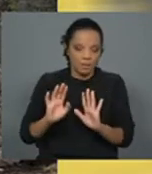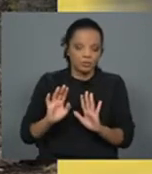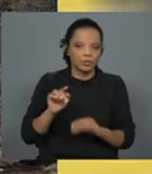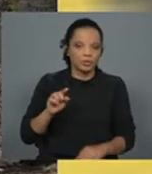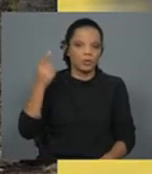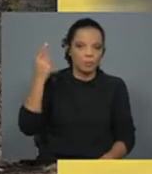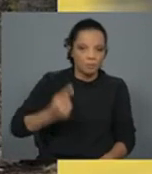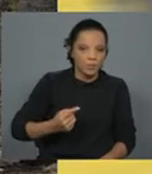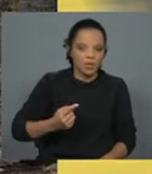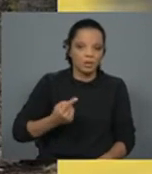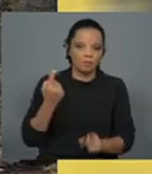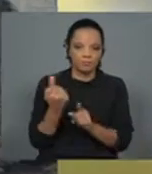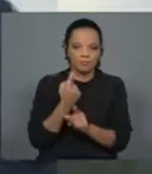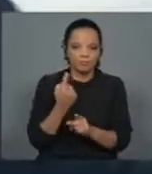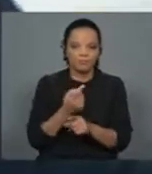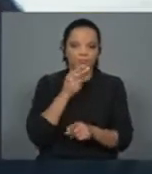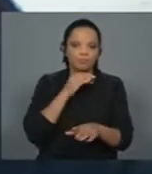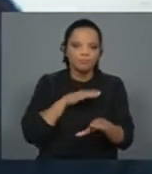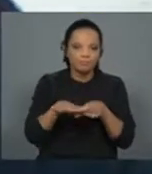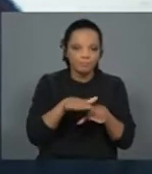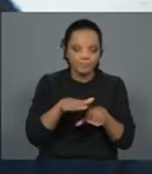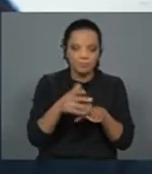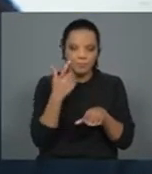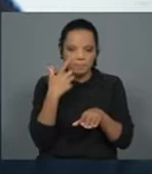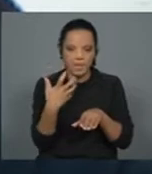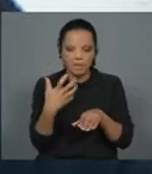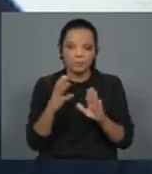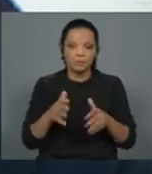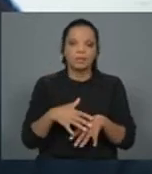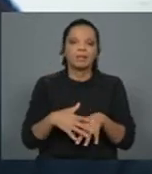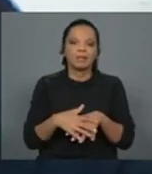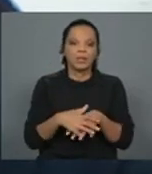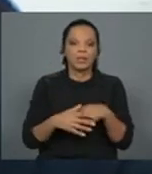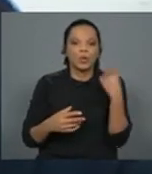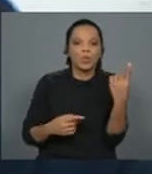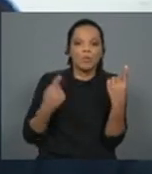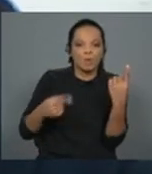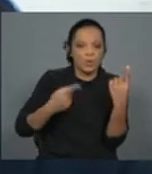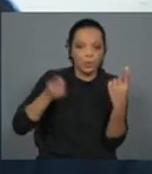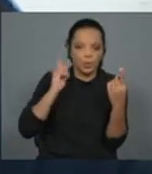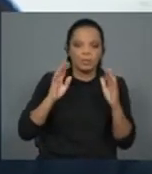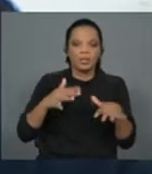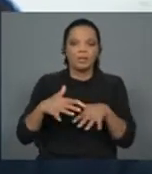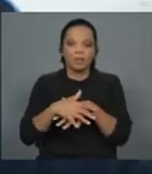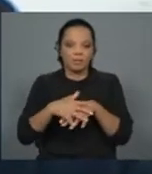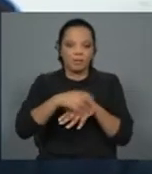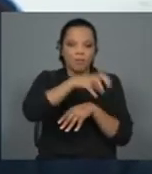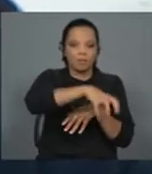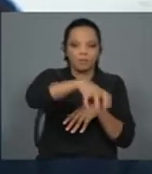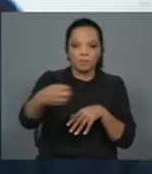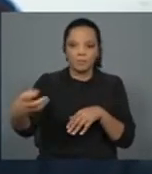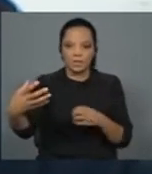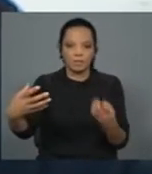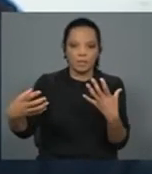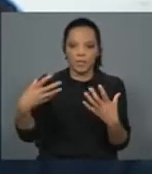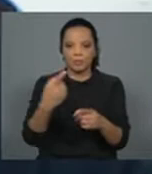a utilização de instrumentos, dos sismógrafos, implica uma rede, portanto, não basta ter um sismógrafo, portanto, é preciso ter uma rede de sismógrafos para